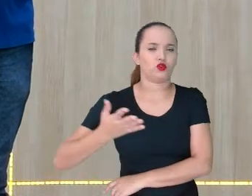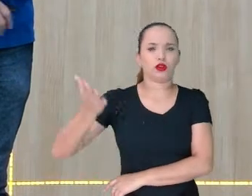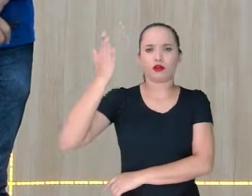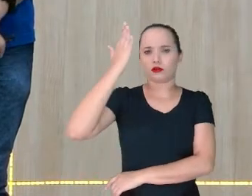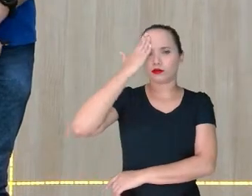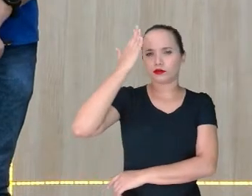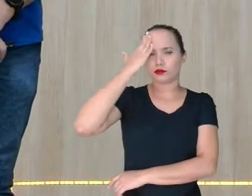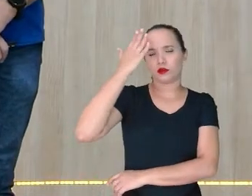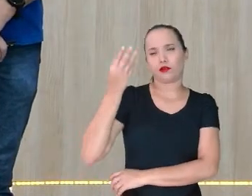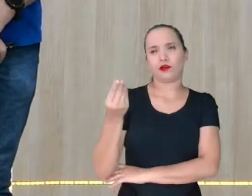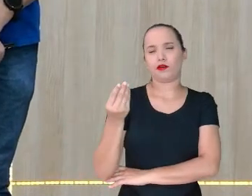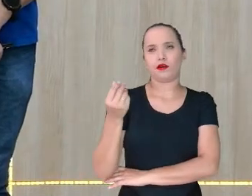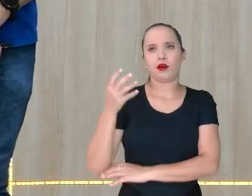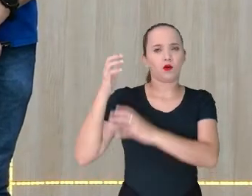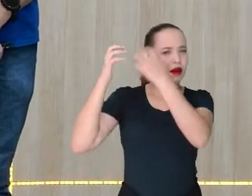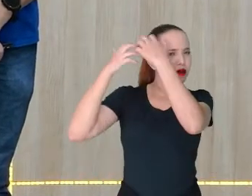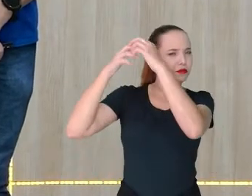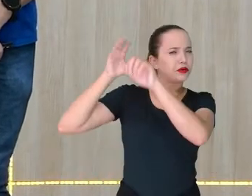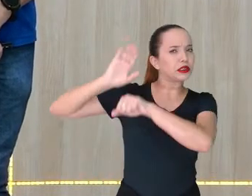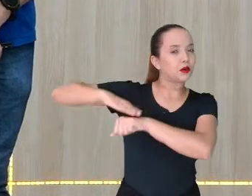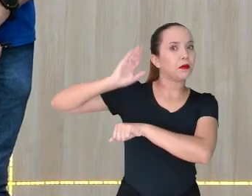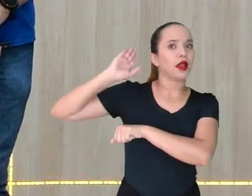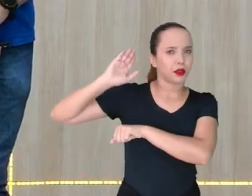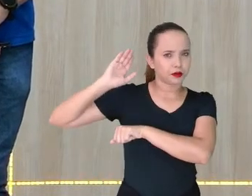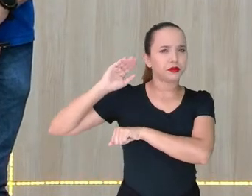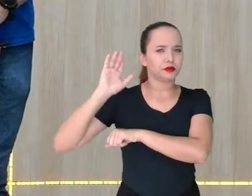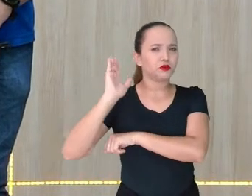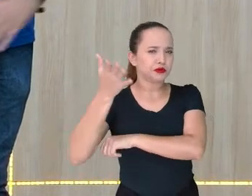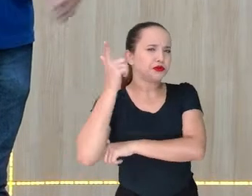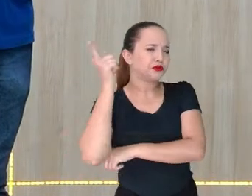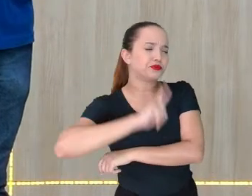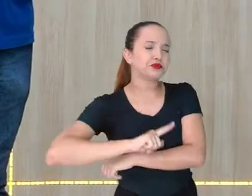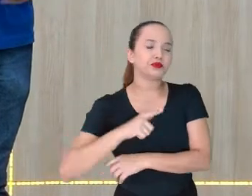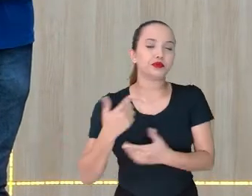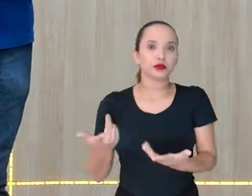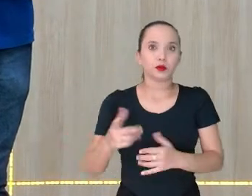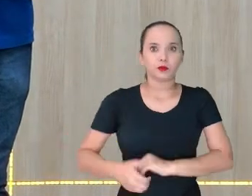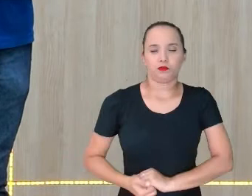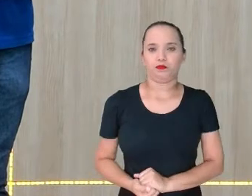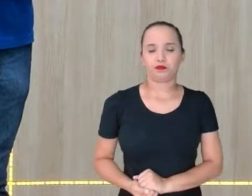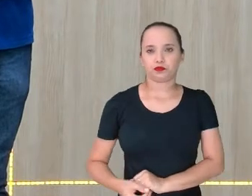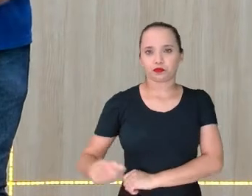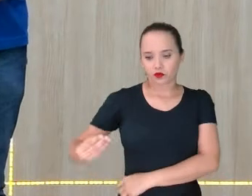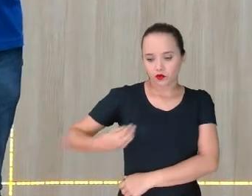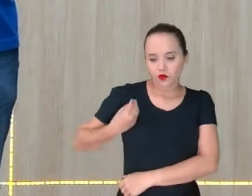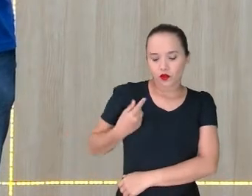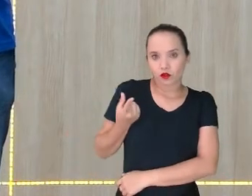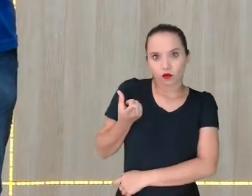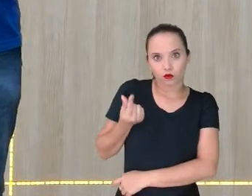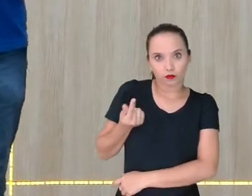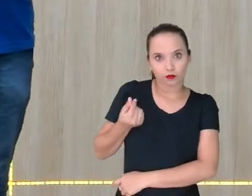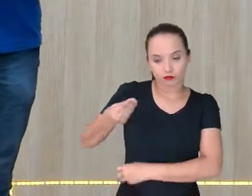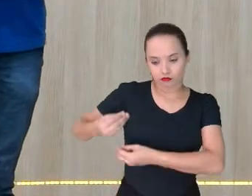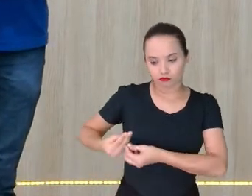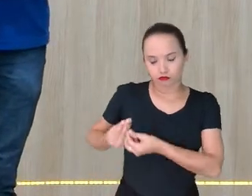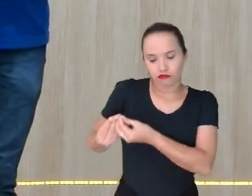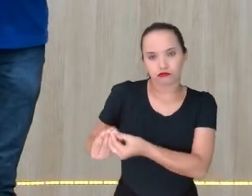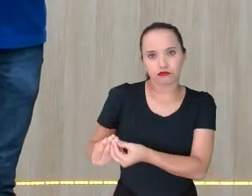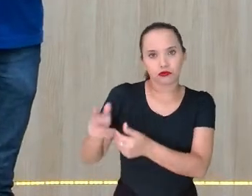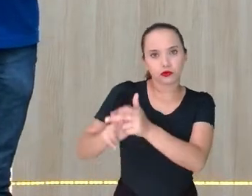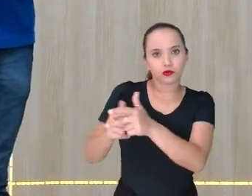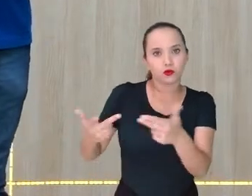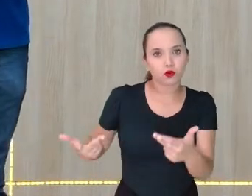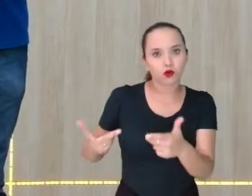de reflexão maior, não é? Custo de vida, não é? Preços de